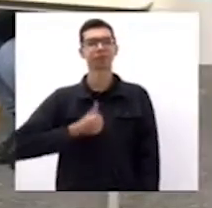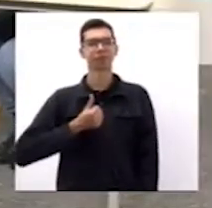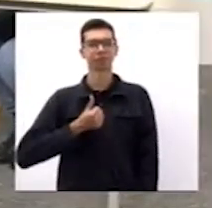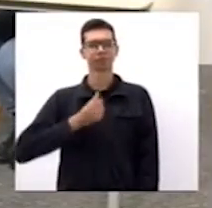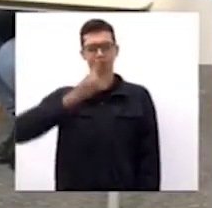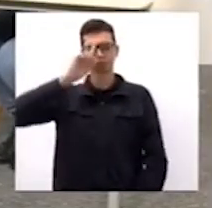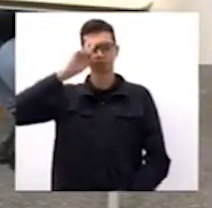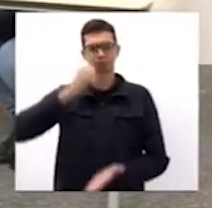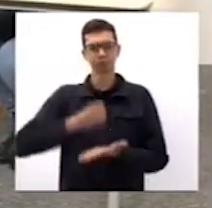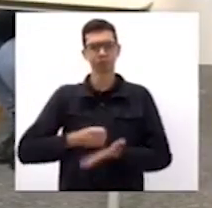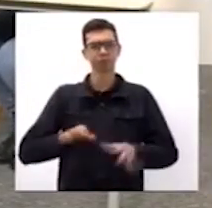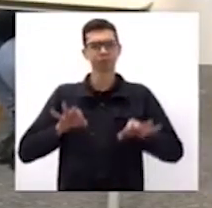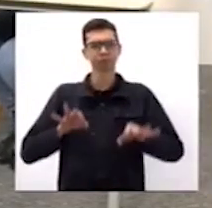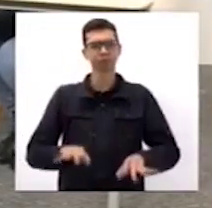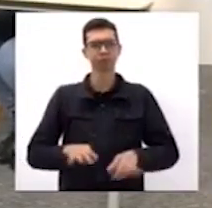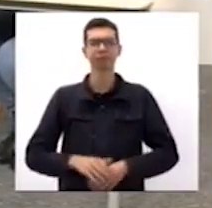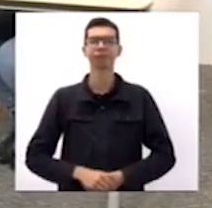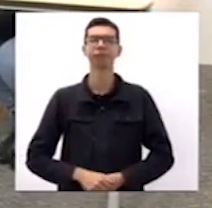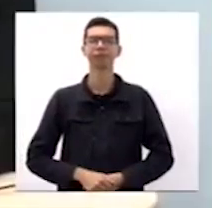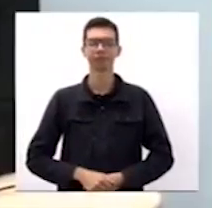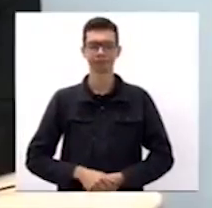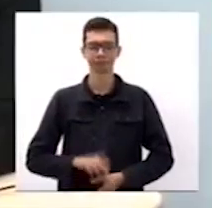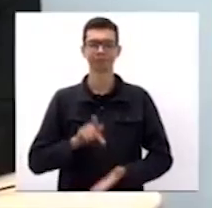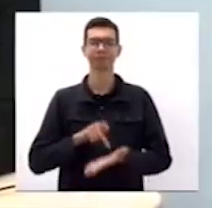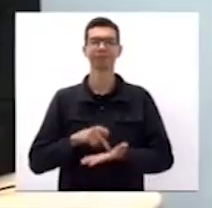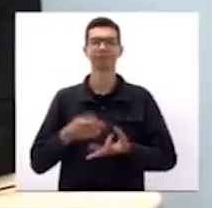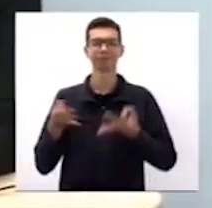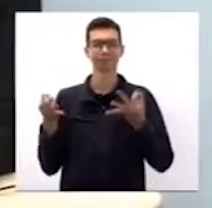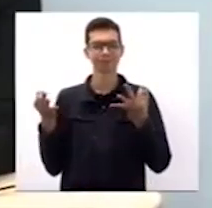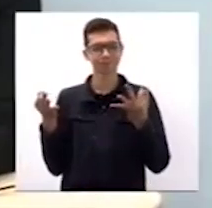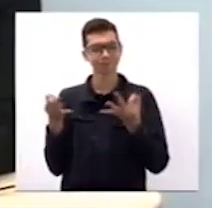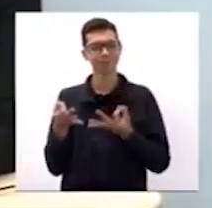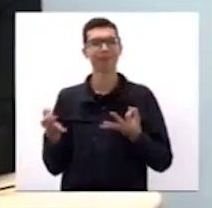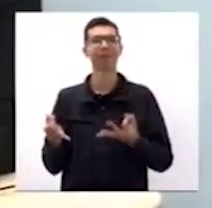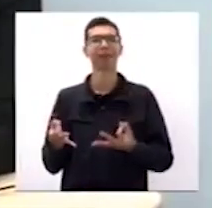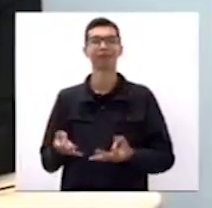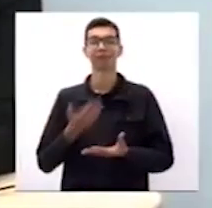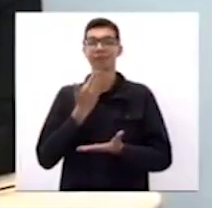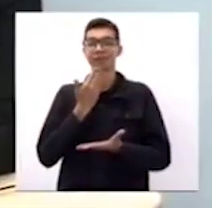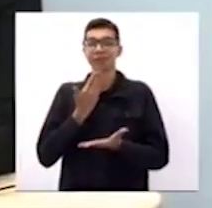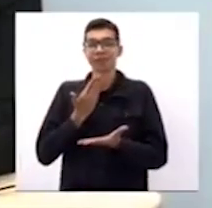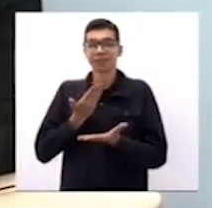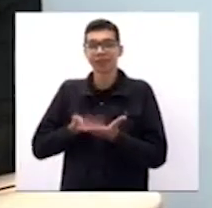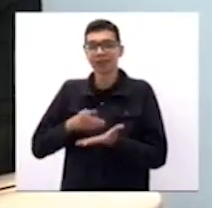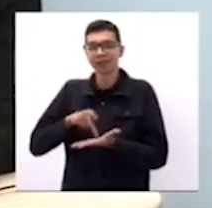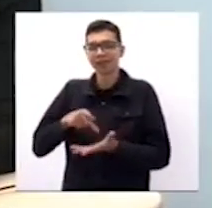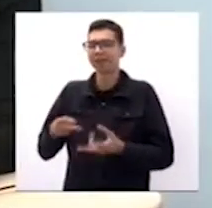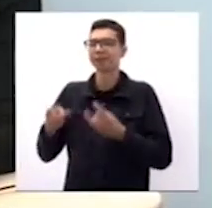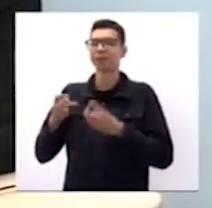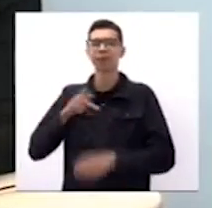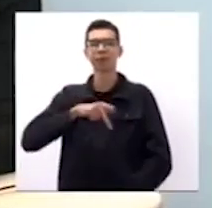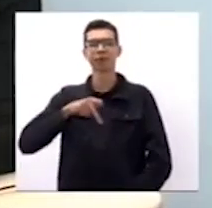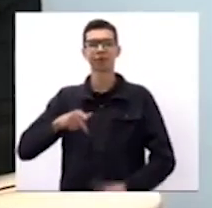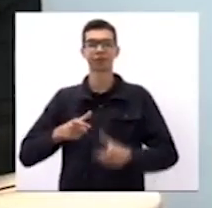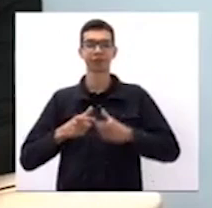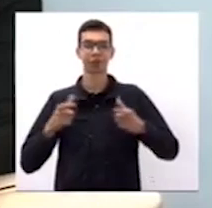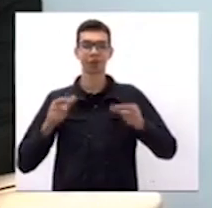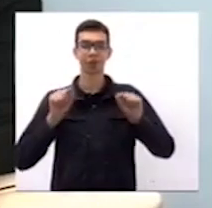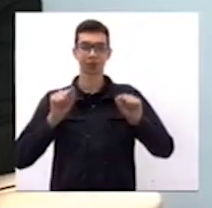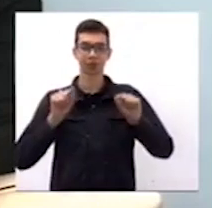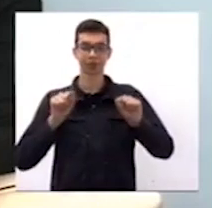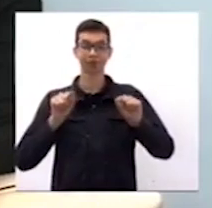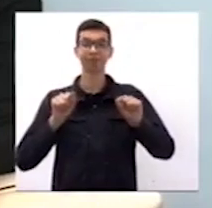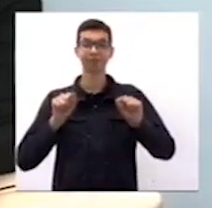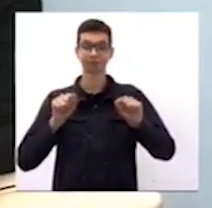Juliette. A contribuição dos professores, né, veio elucidar né? E eles puderam perceber que o diário de bordo é